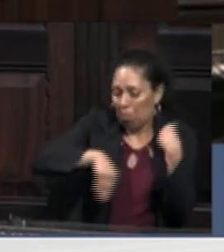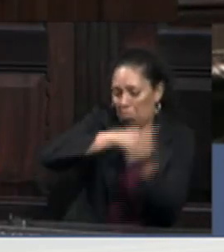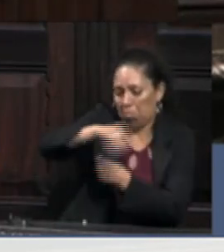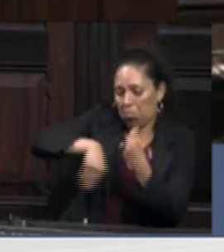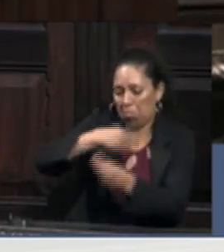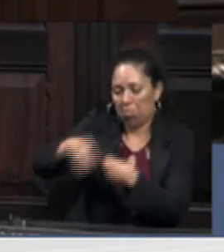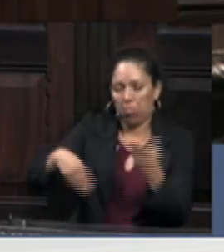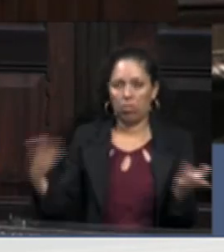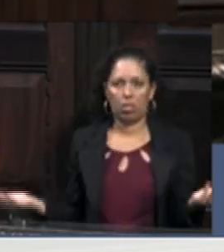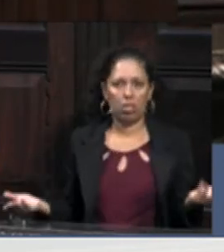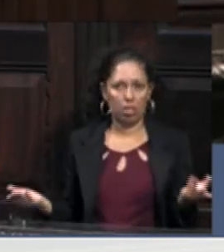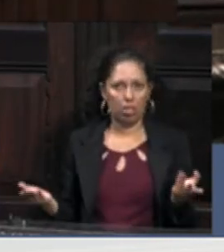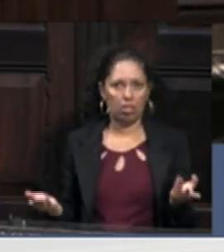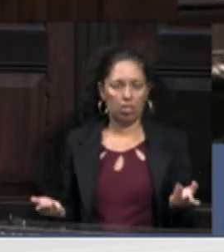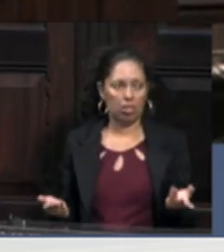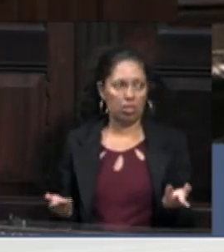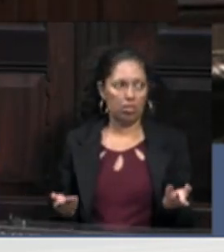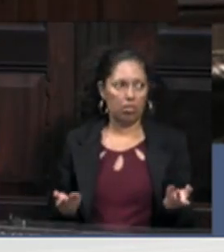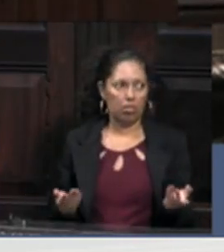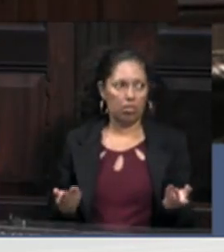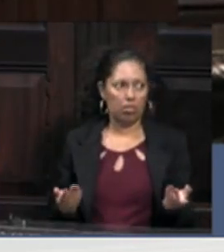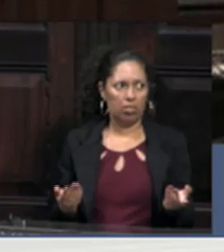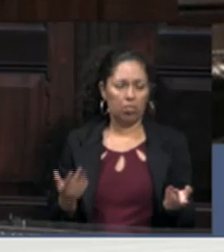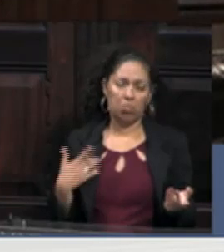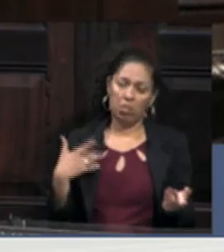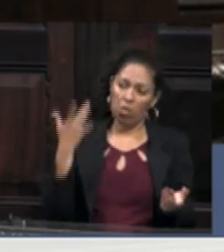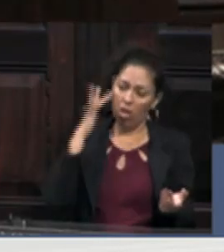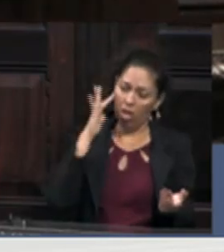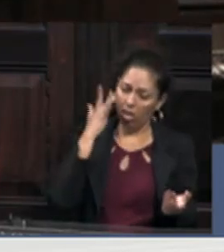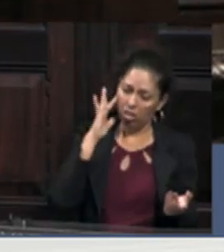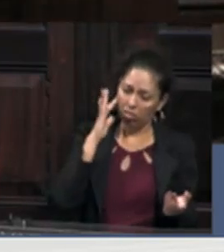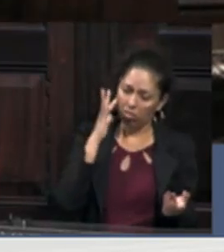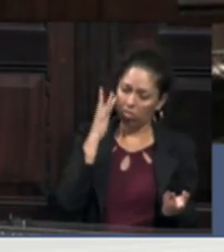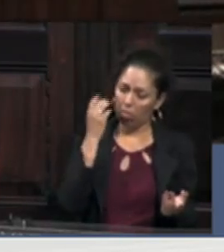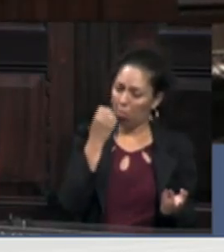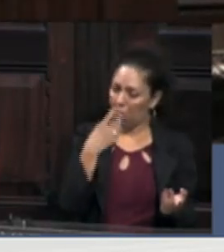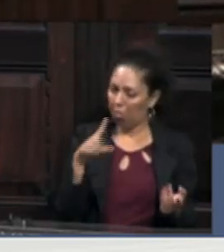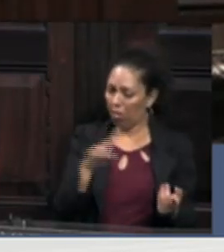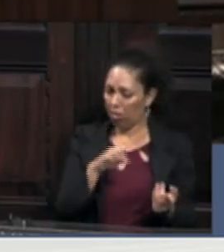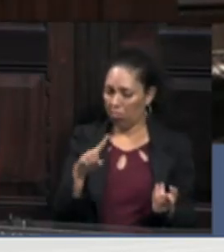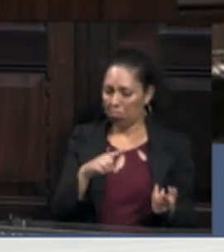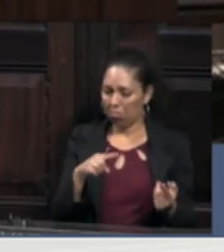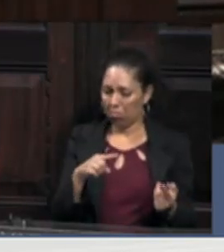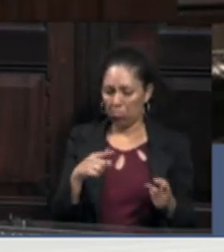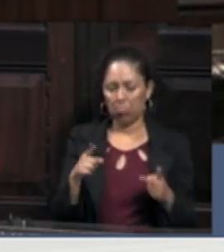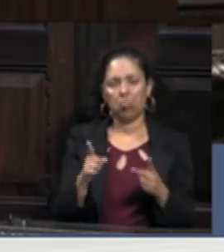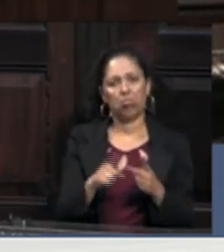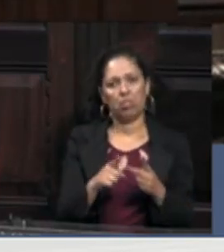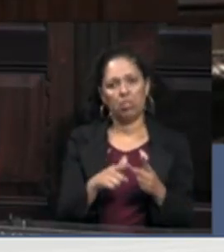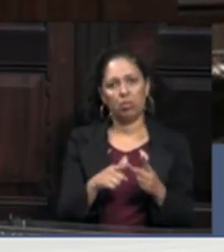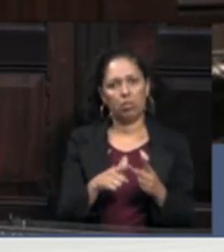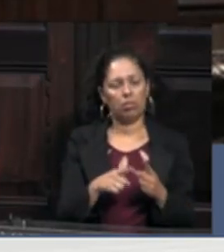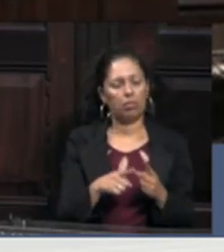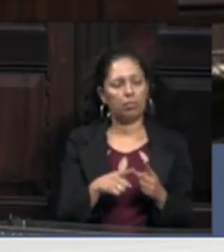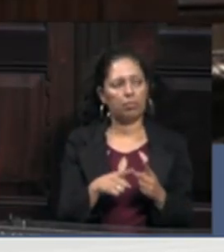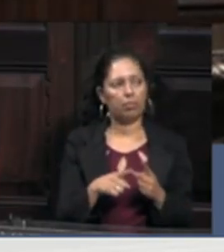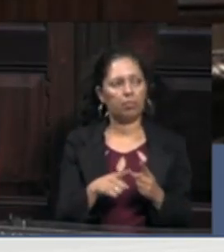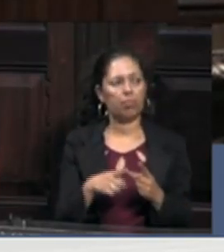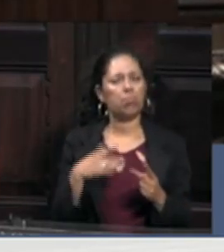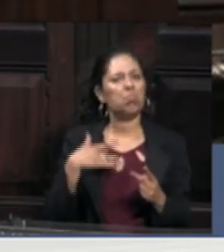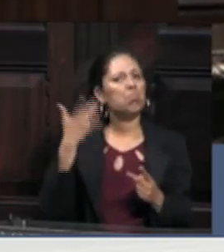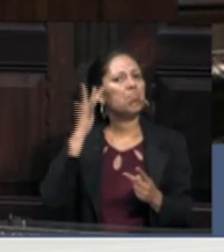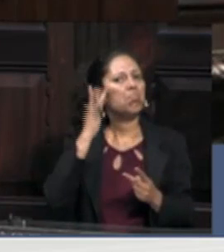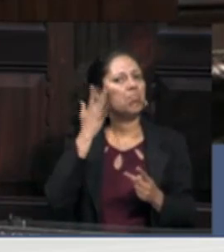Então, isto é uma falha tremenda. Segundo, eu